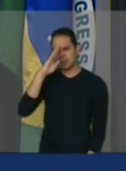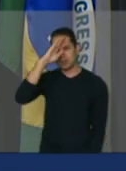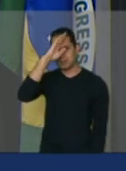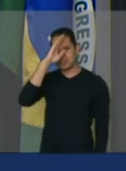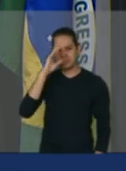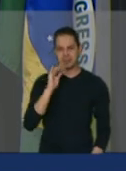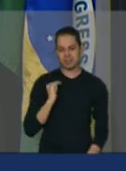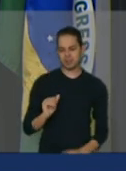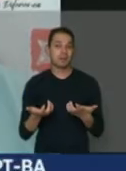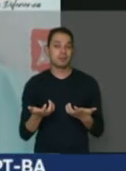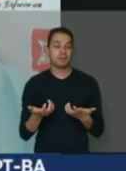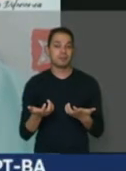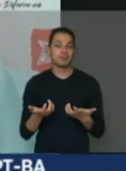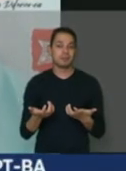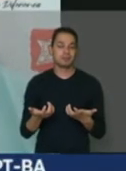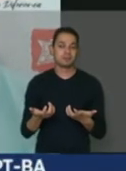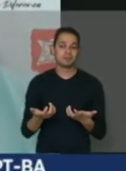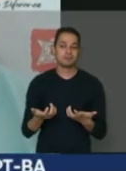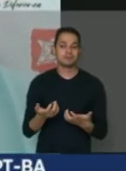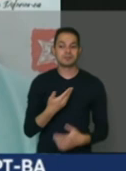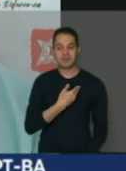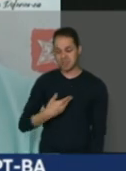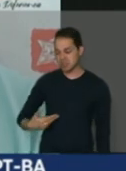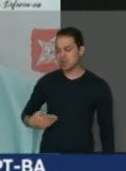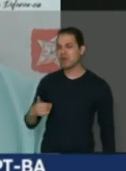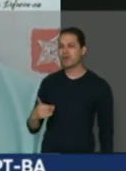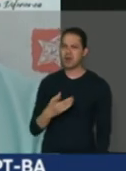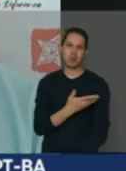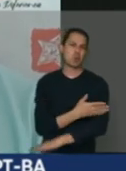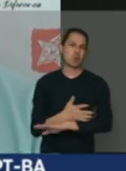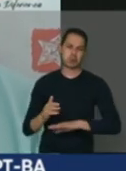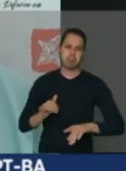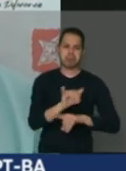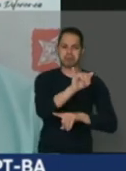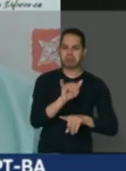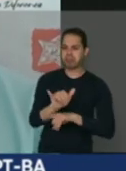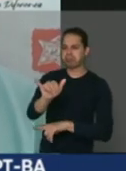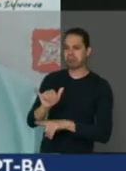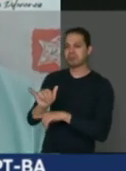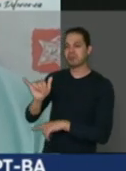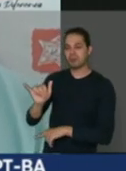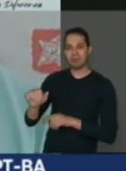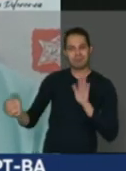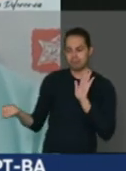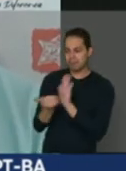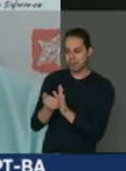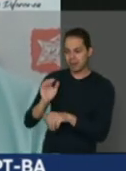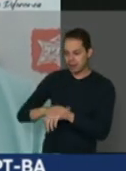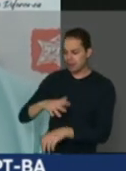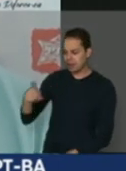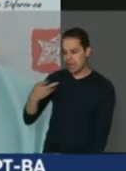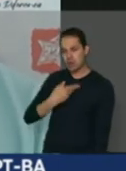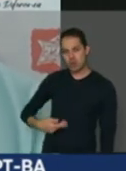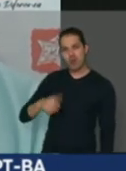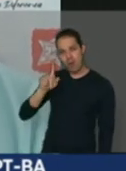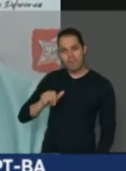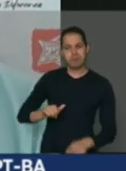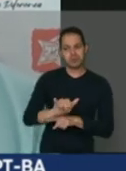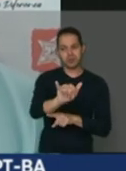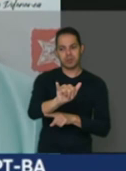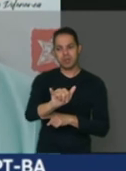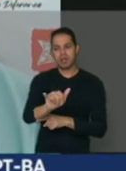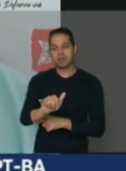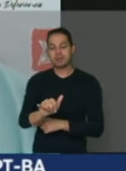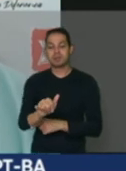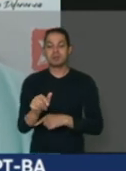sabemos que é uma grande mentira. Esse governo é caloteiro, essa é a marca do governo. Por outro lado, ele quer